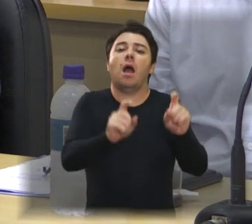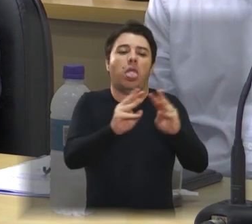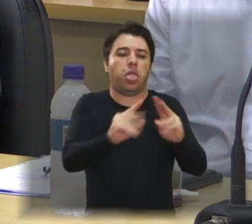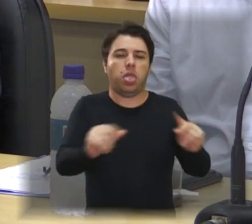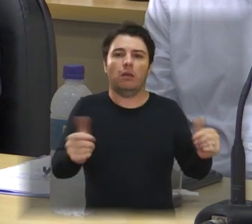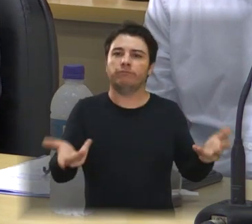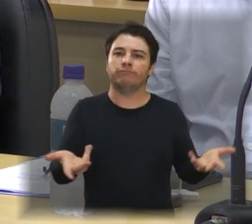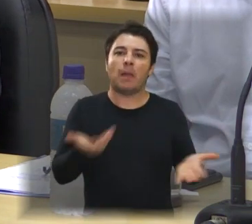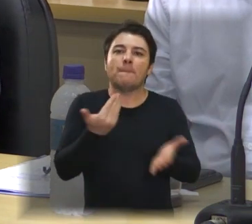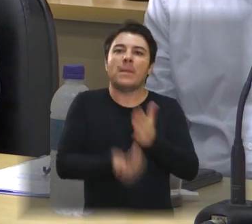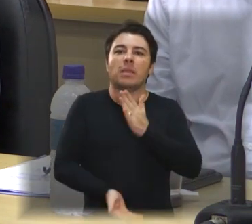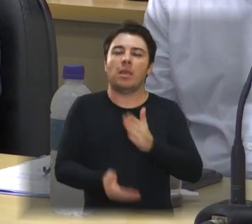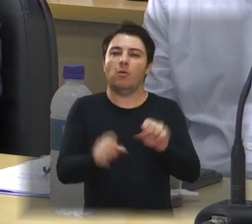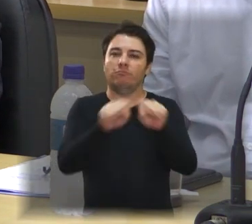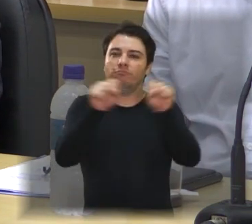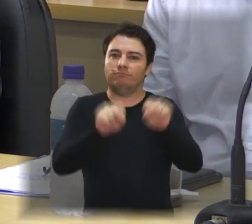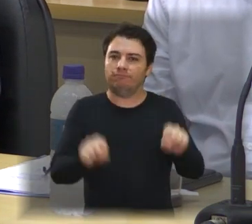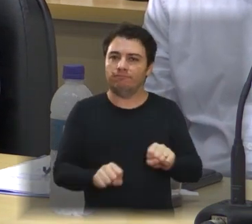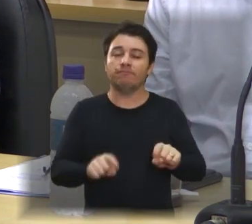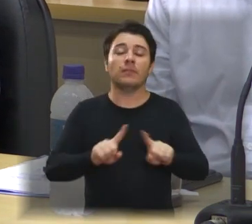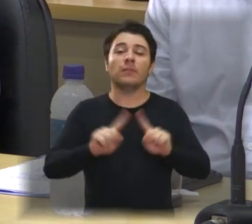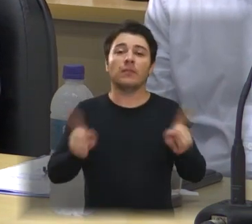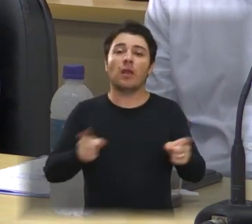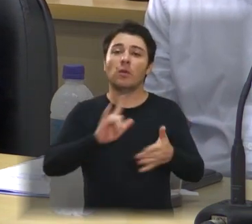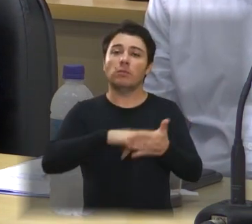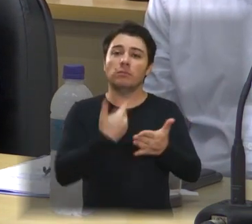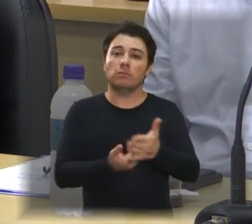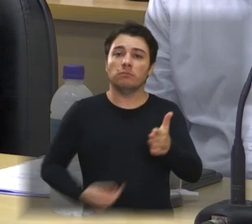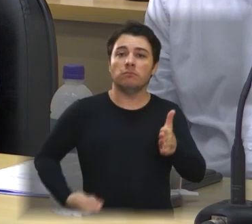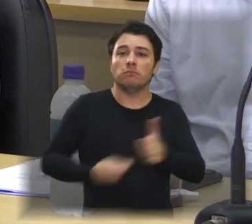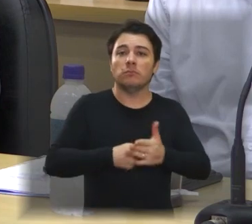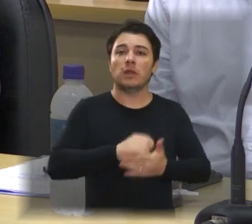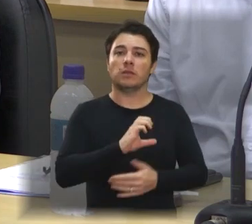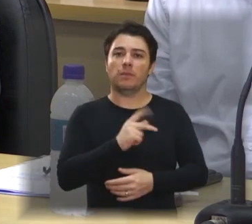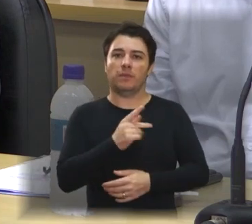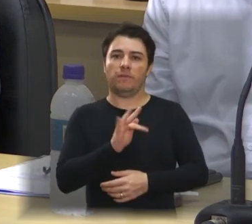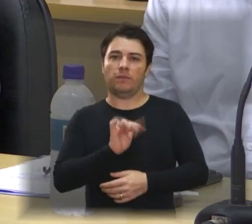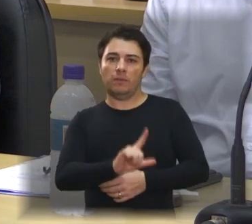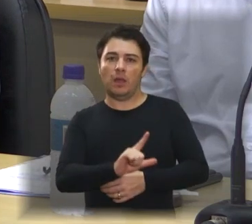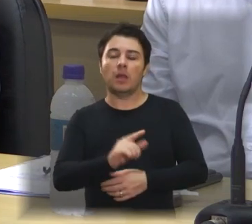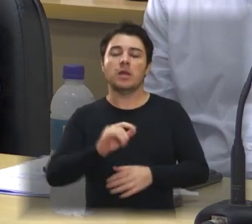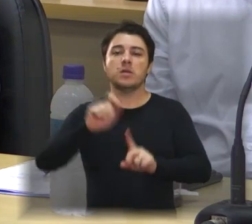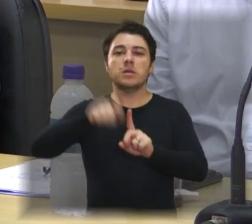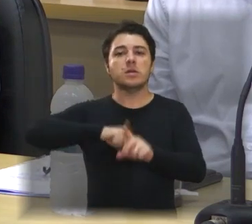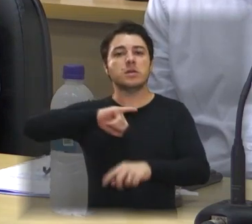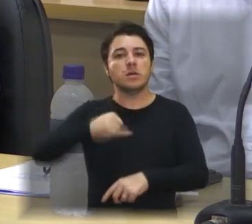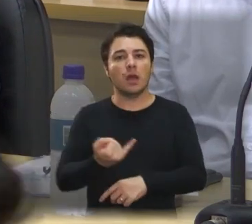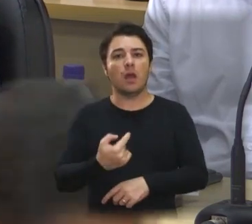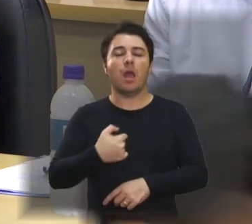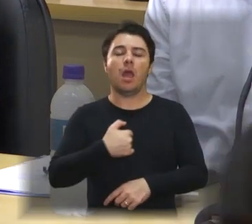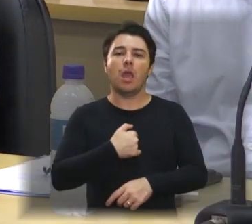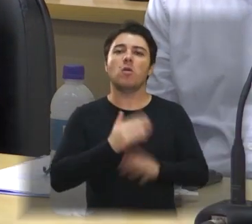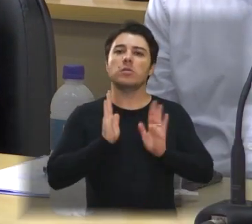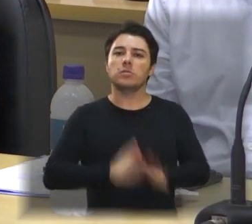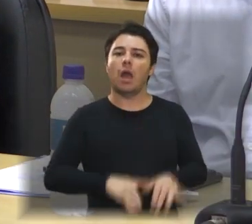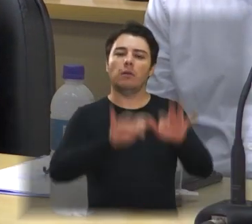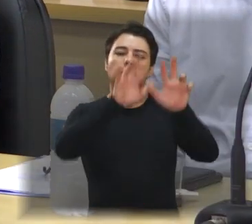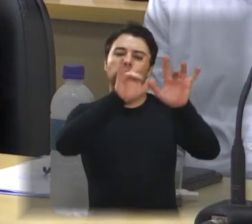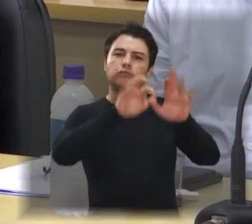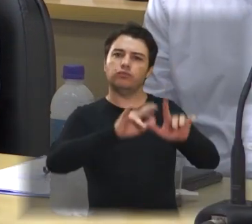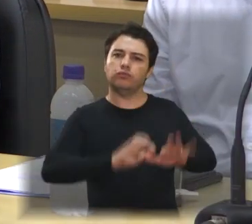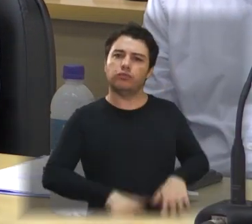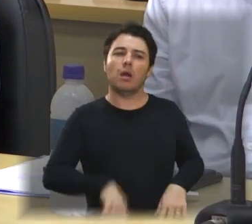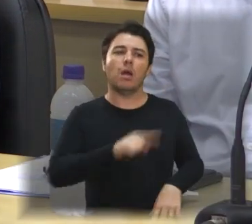configuração no requerimento pedindo informações a CPFL Em janeiro deste ano que ela ter reclamação de